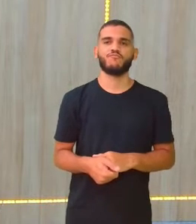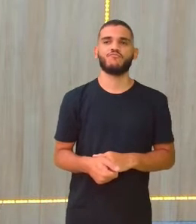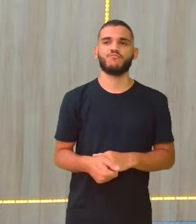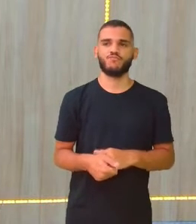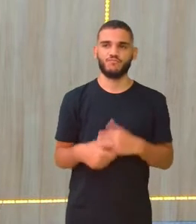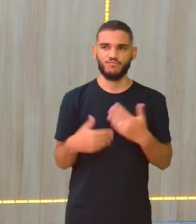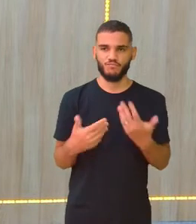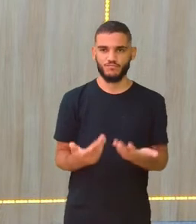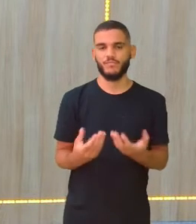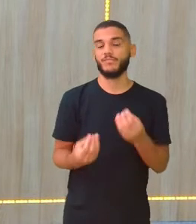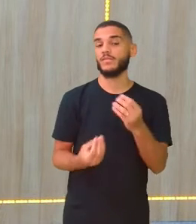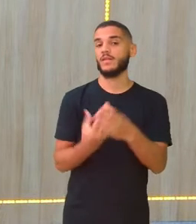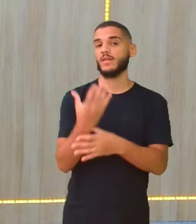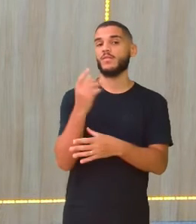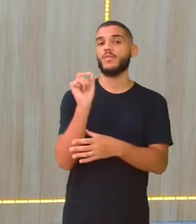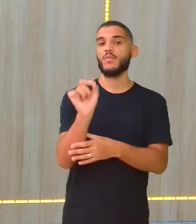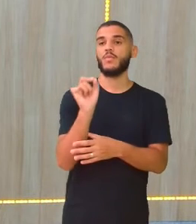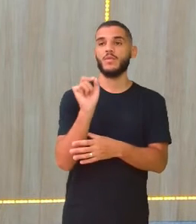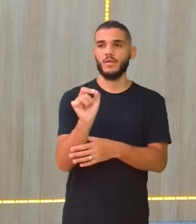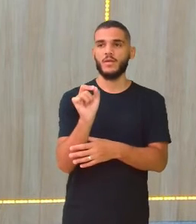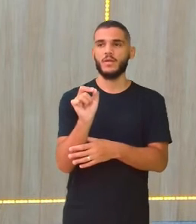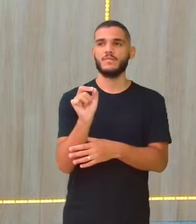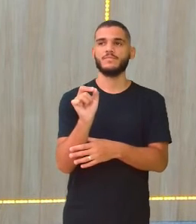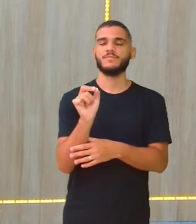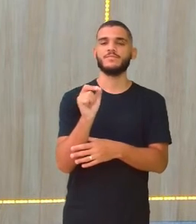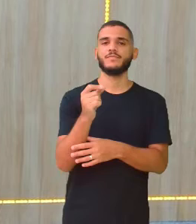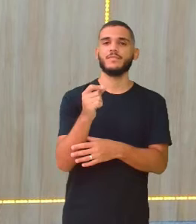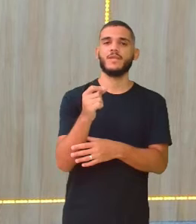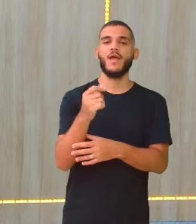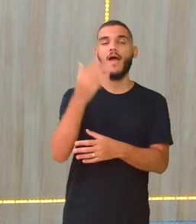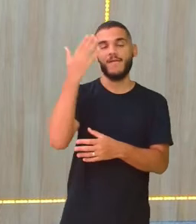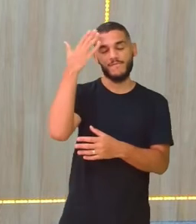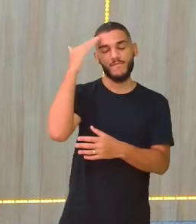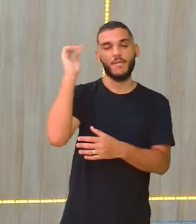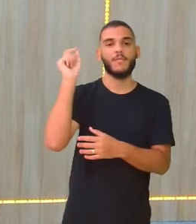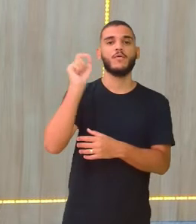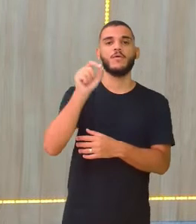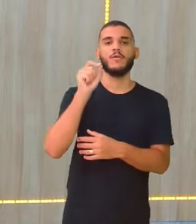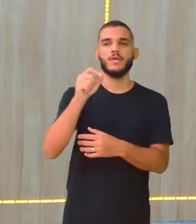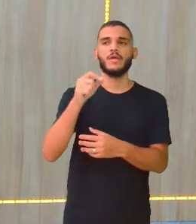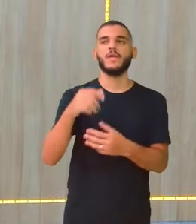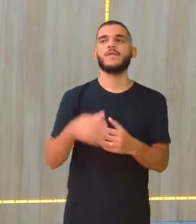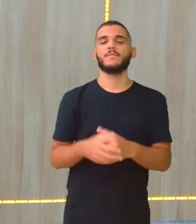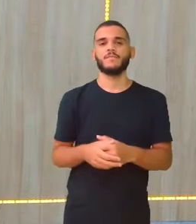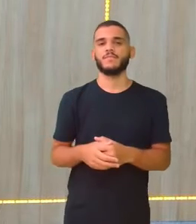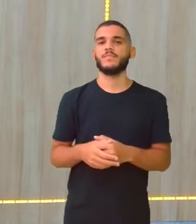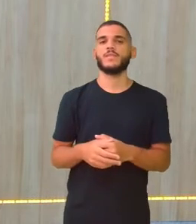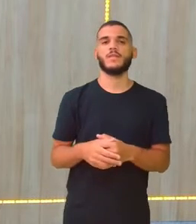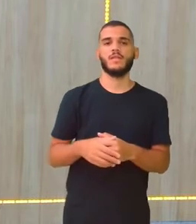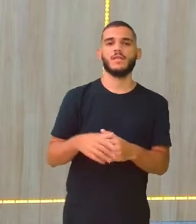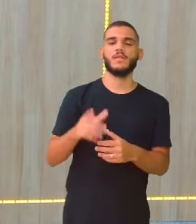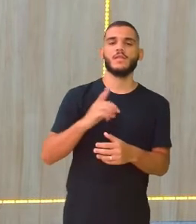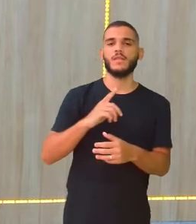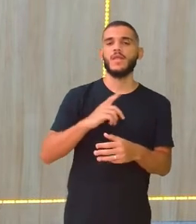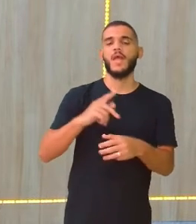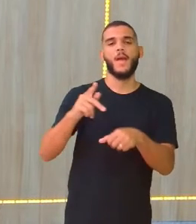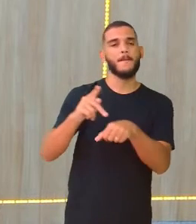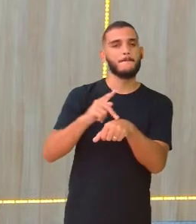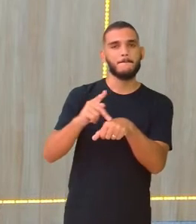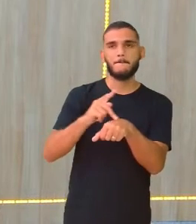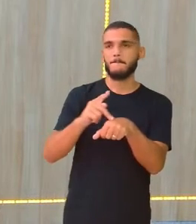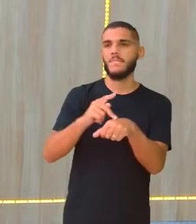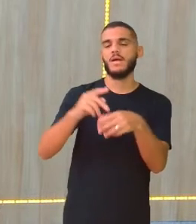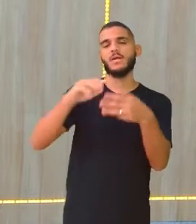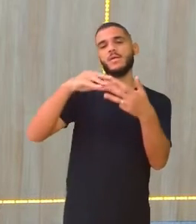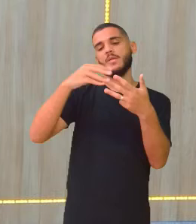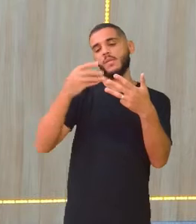final, formando aquelas chamadas, né, as famosas, né, rochas sedimentares, né, lugares que possuem um